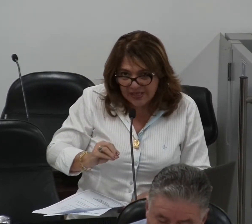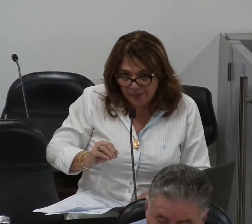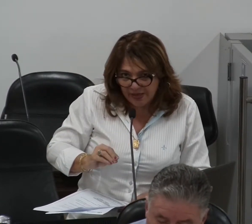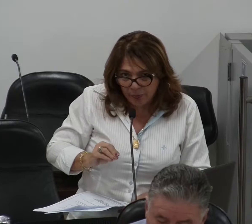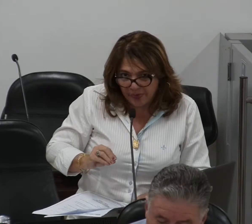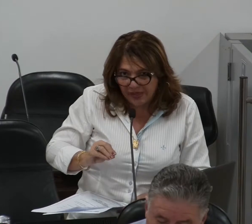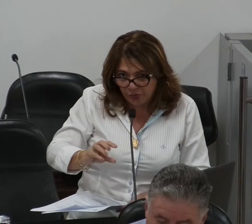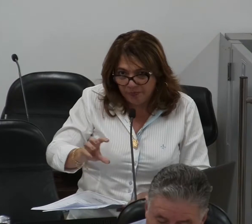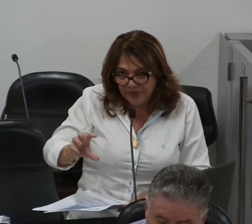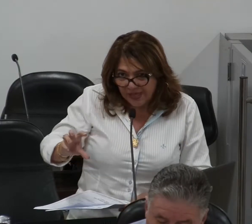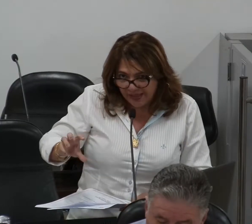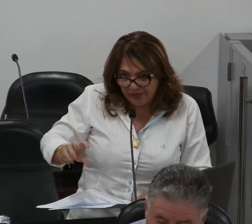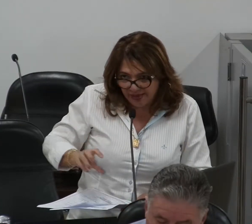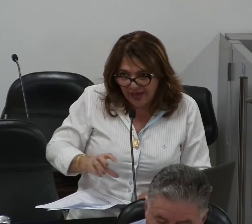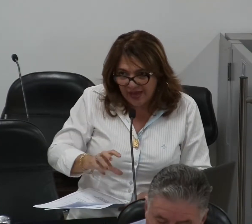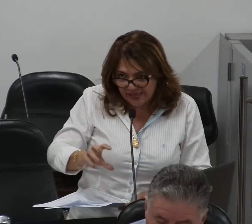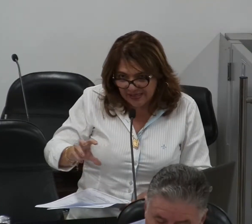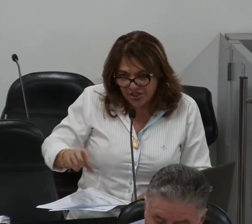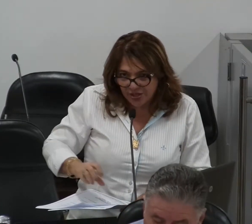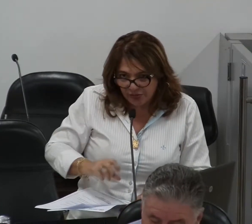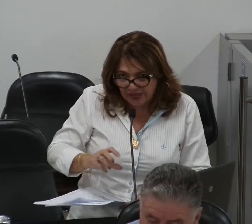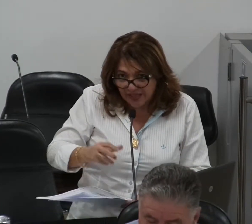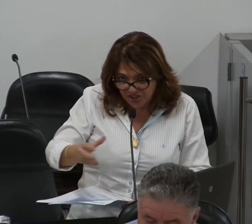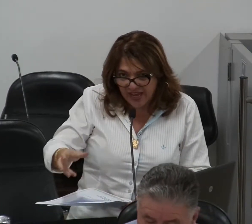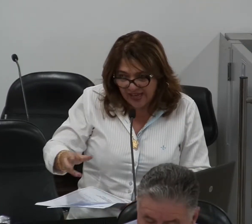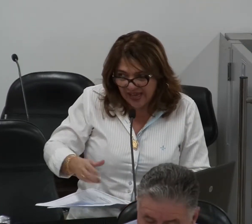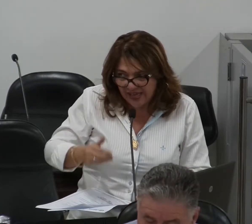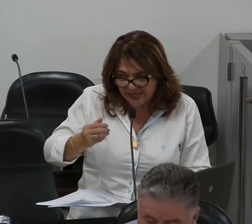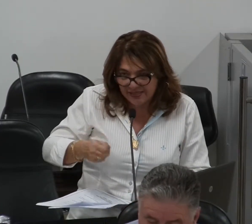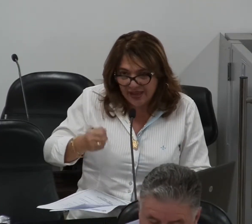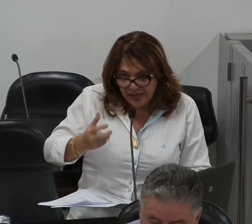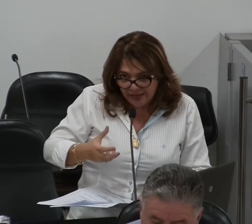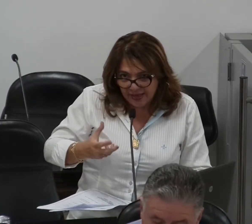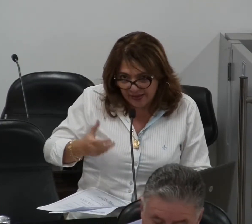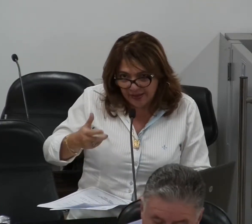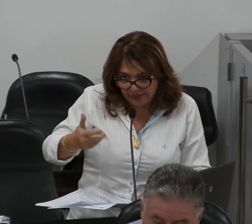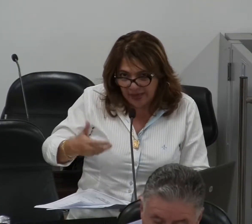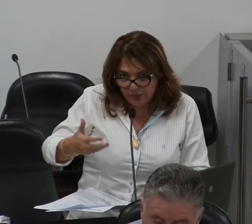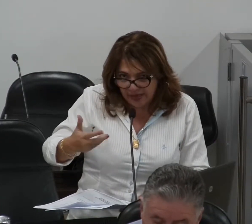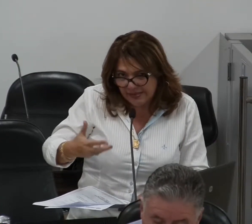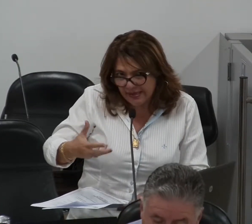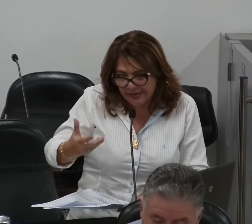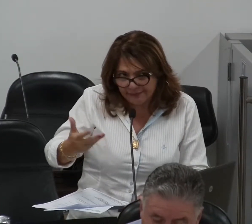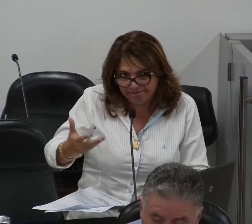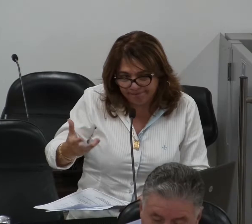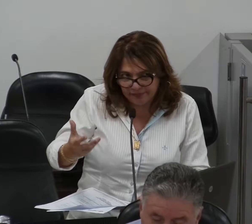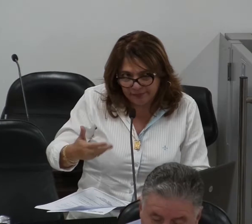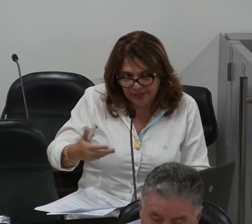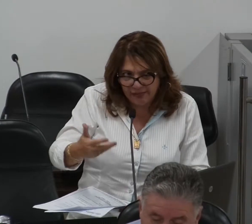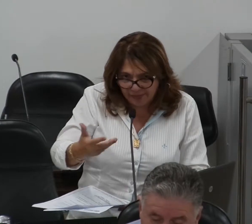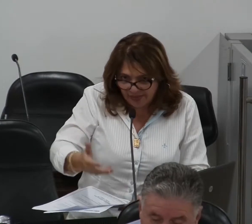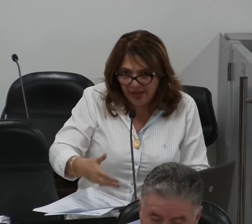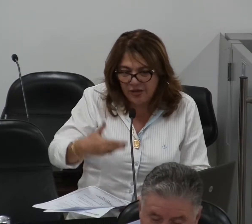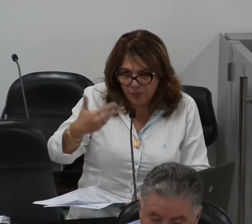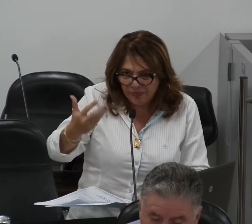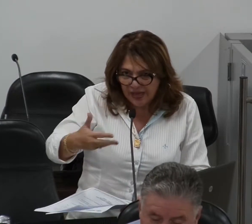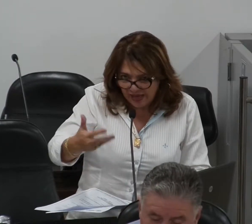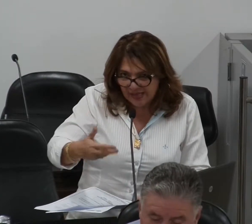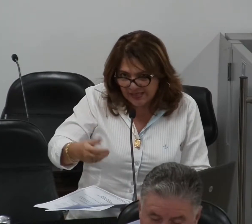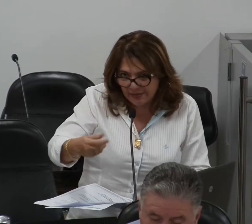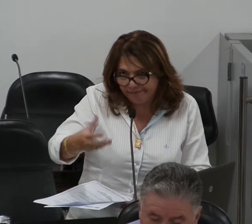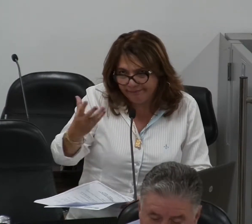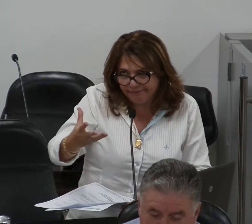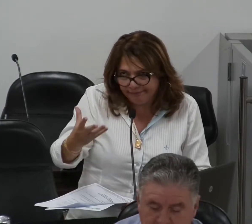que talvez Ribeirão Preto, que tenha essa questão das DRS, que tenham essa... que detenham